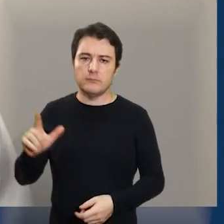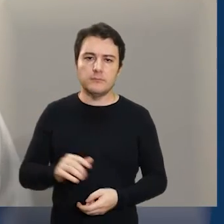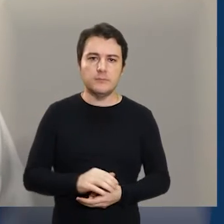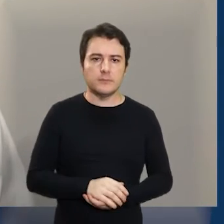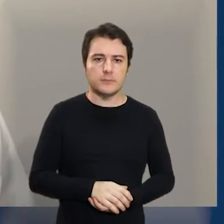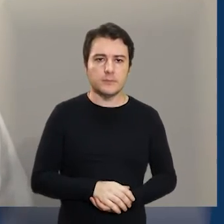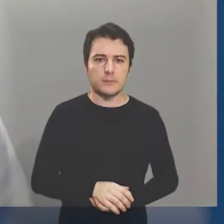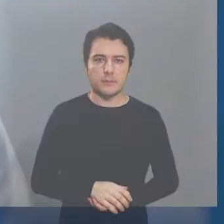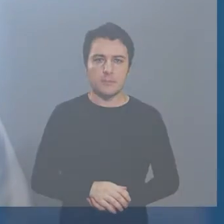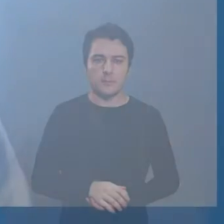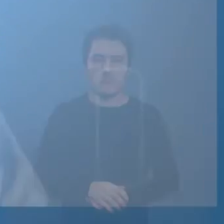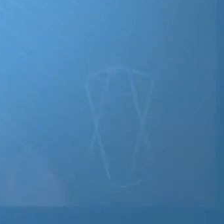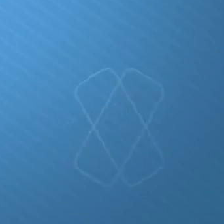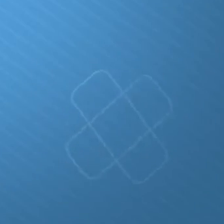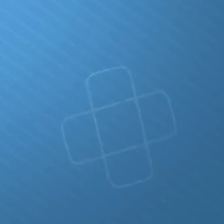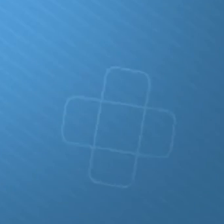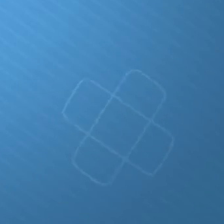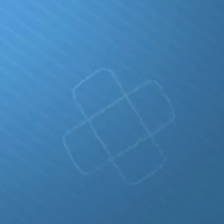outra doença prostática.